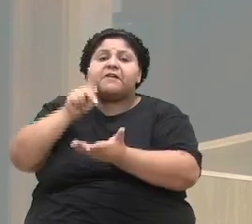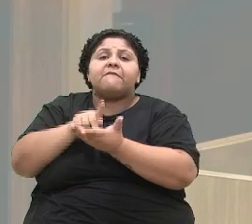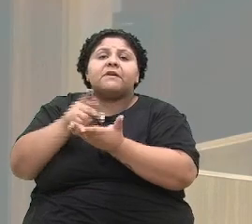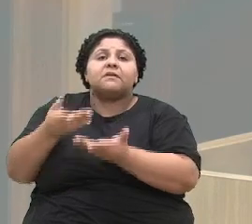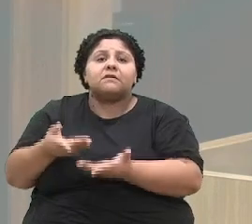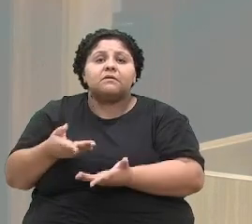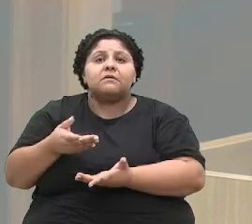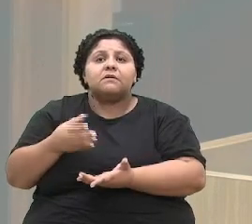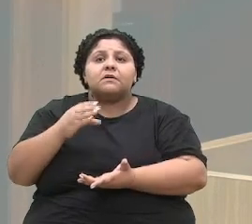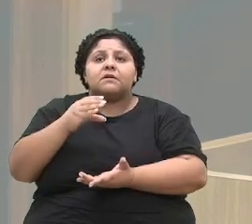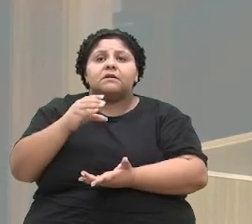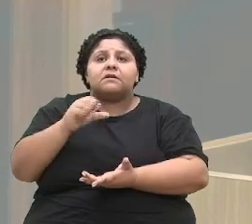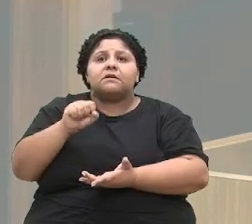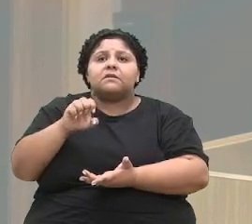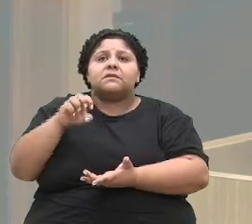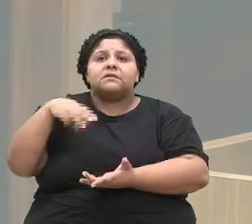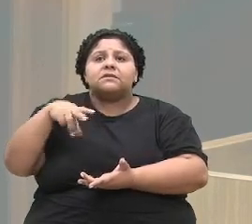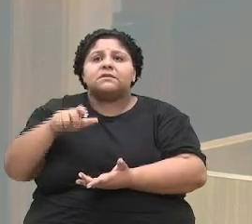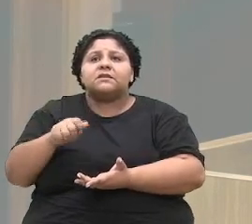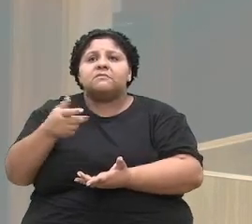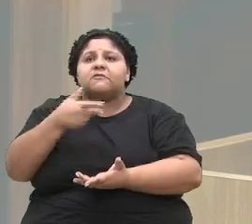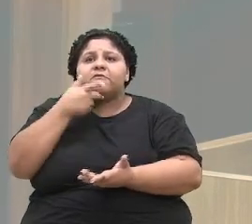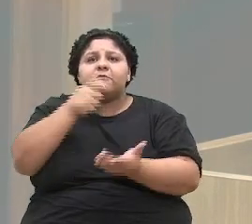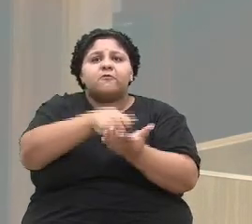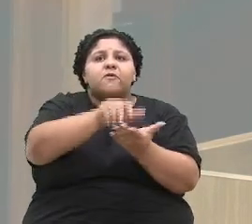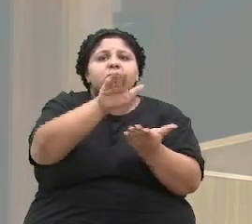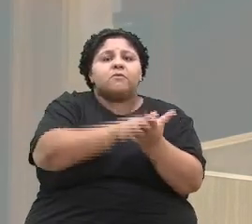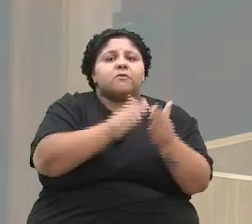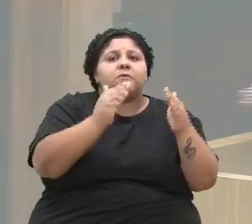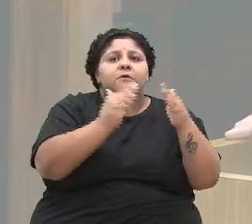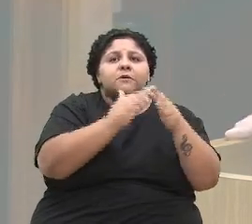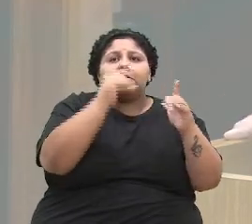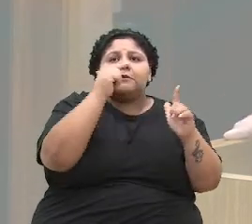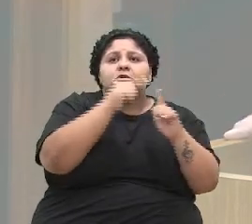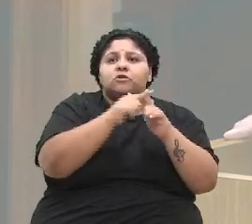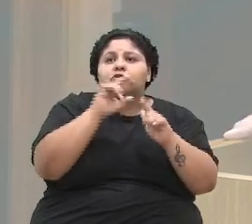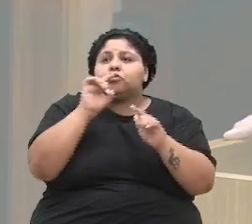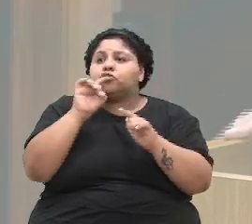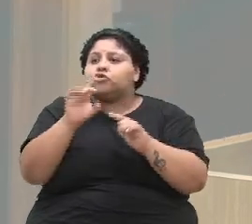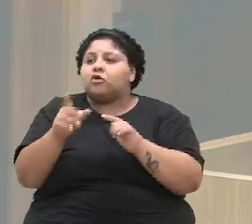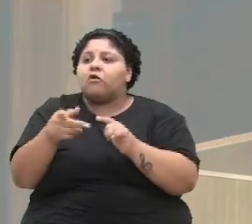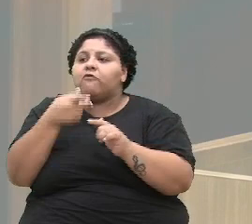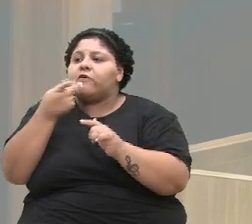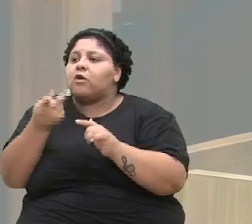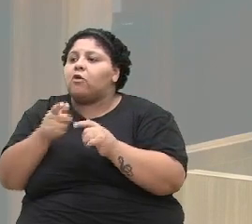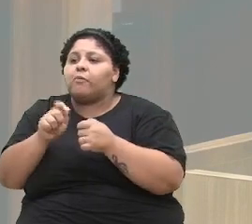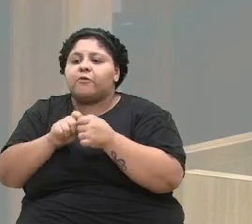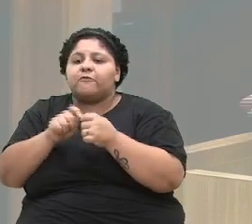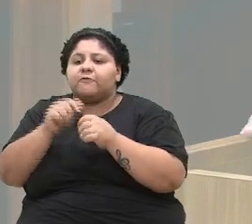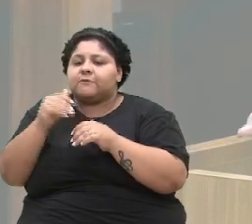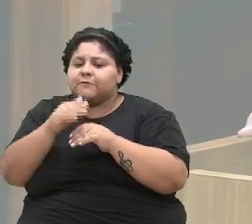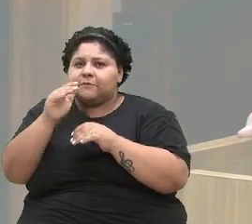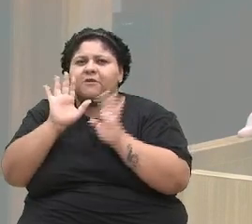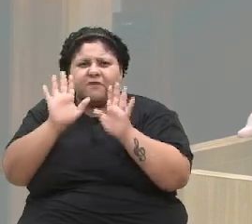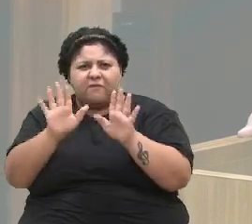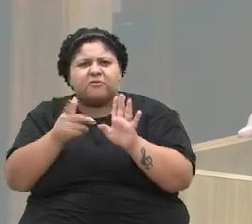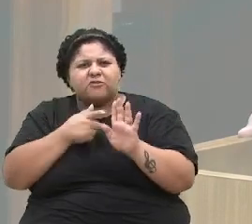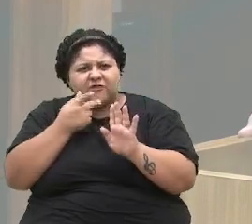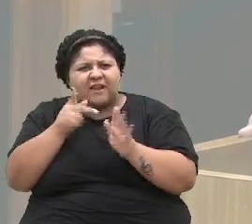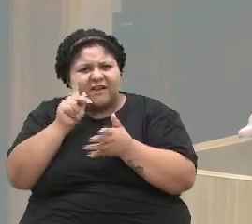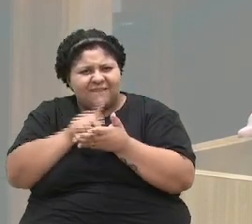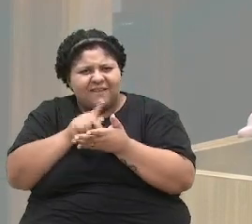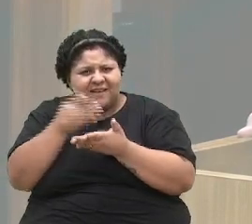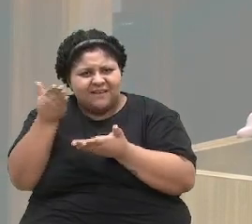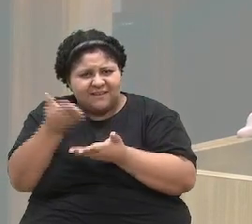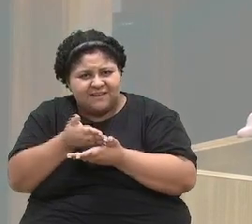SEMA falou que vai multar a igreja, daí a igreja disse para não fazerem mais. Vamos estabelecer a verdade aqui. No momento